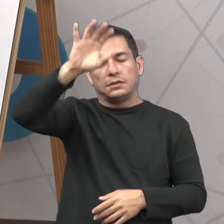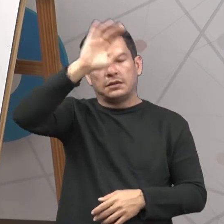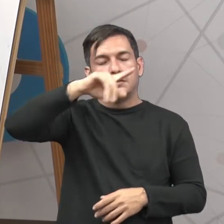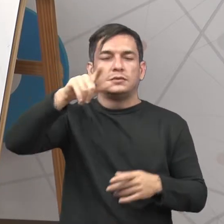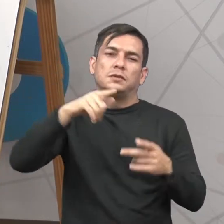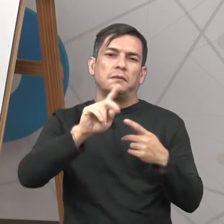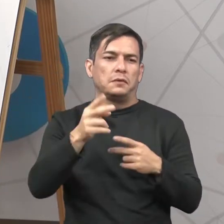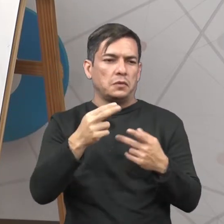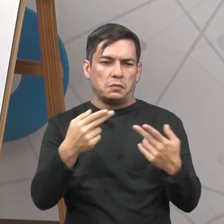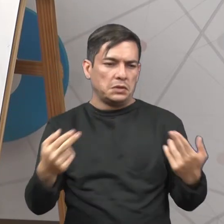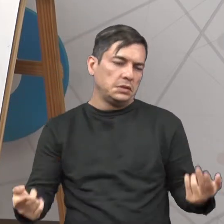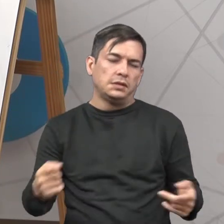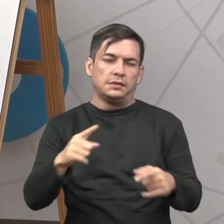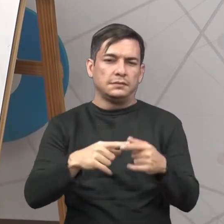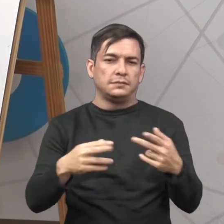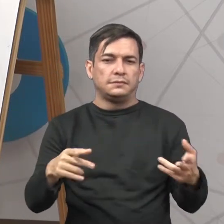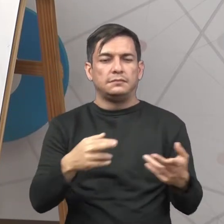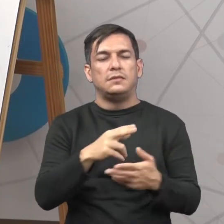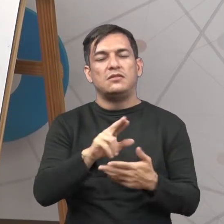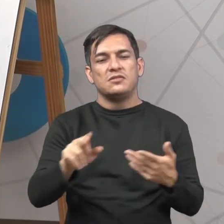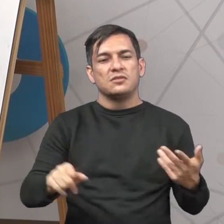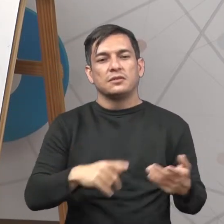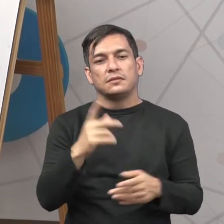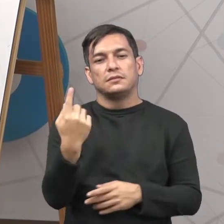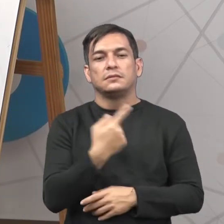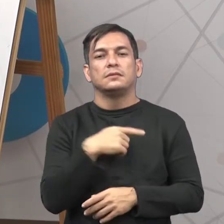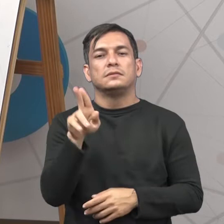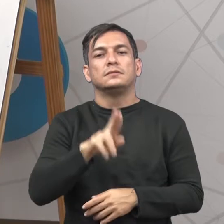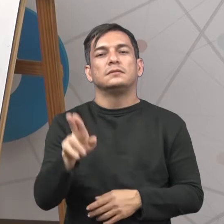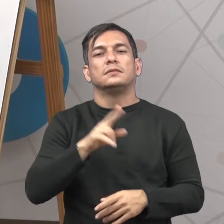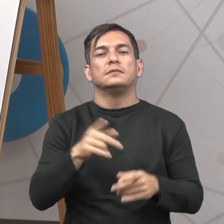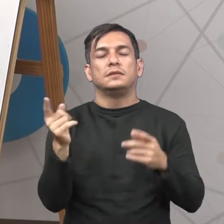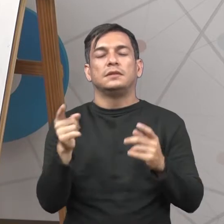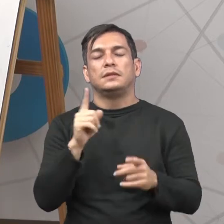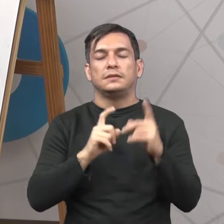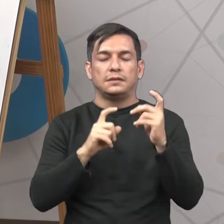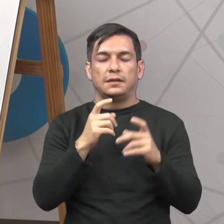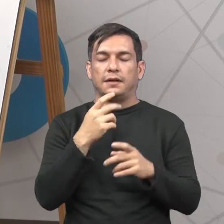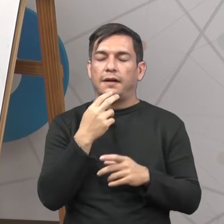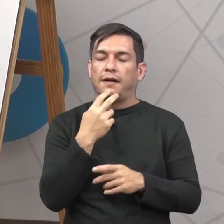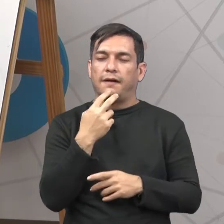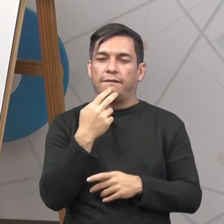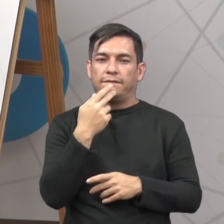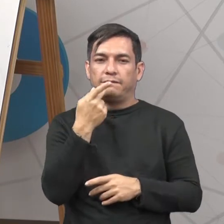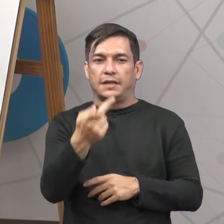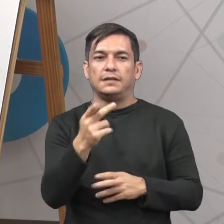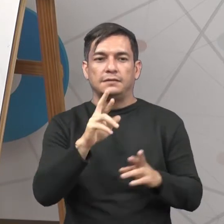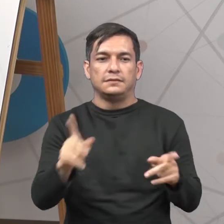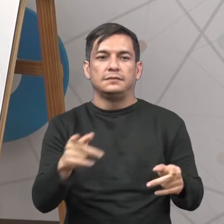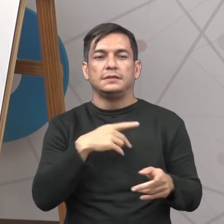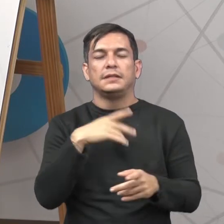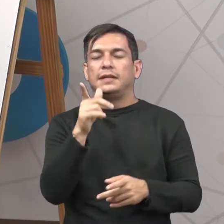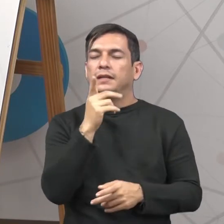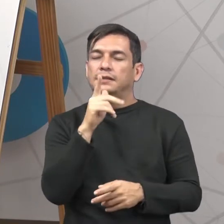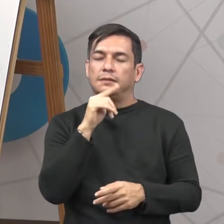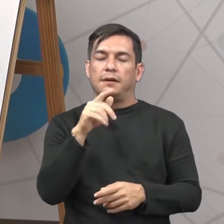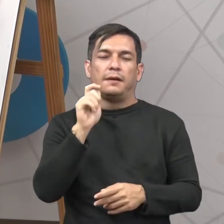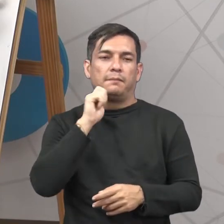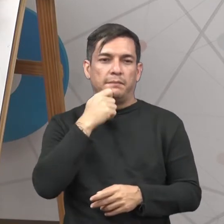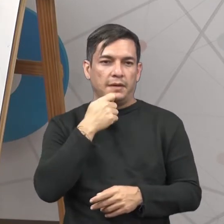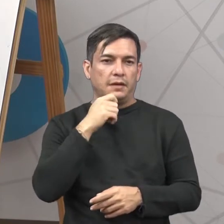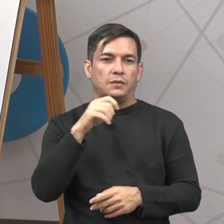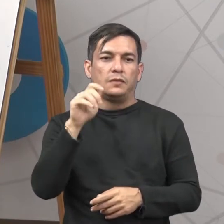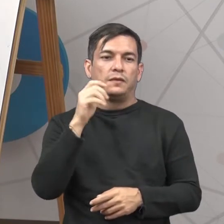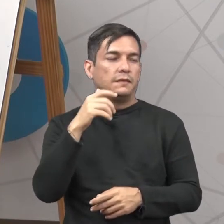mesmo objeto, o mesmo produto, nós usamos expressões diferentes, tá? Por exemplo, pão aguado no Sul,